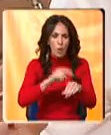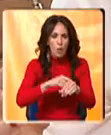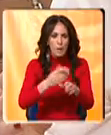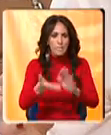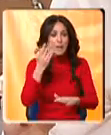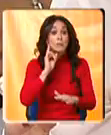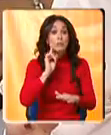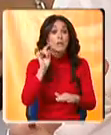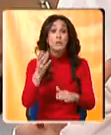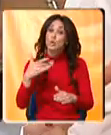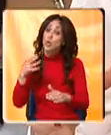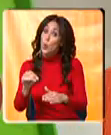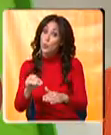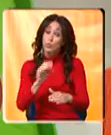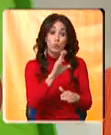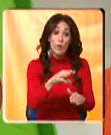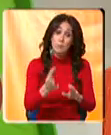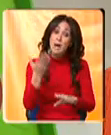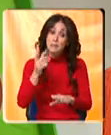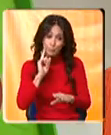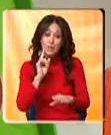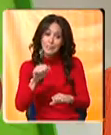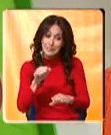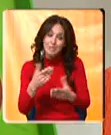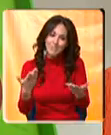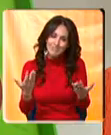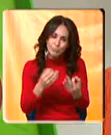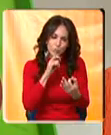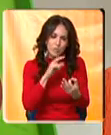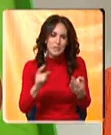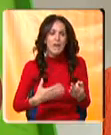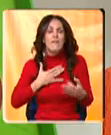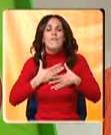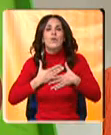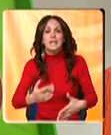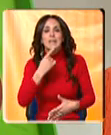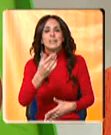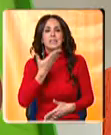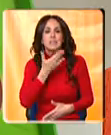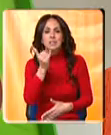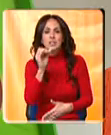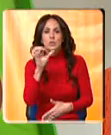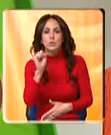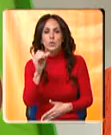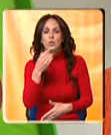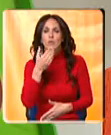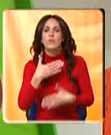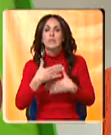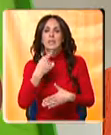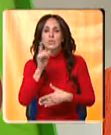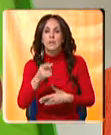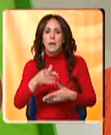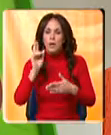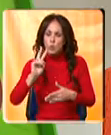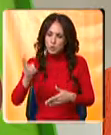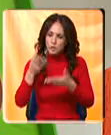já era mais importante do que o Diogo também? Se calhar. O que é que lhe apetece dizer ao Diogo? Ao Diogo? Que temos